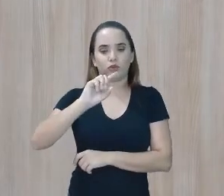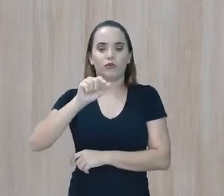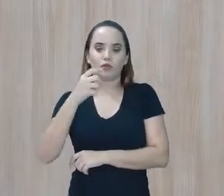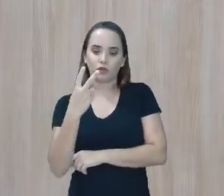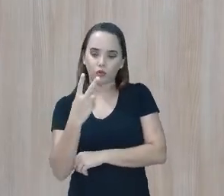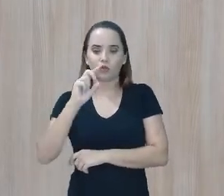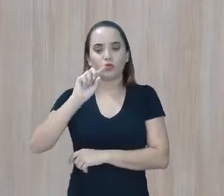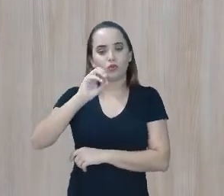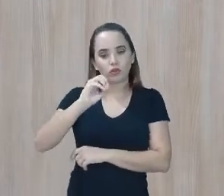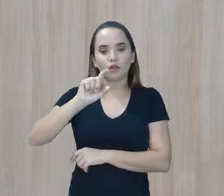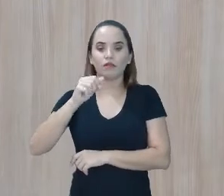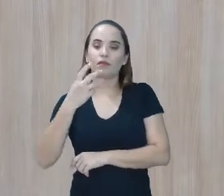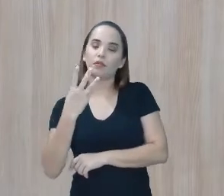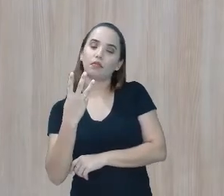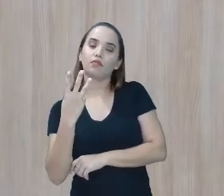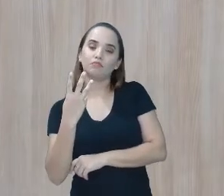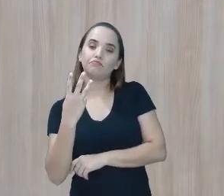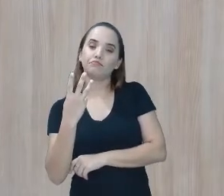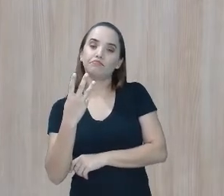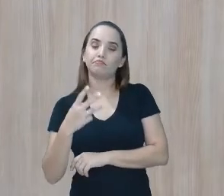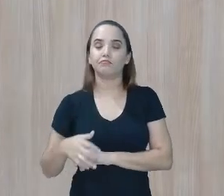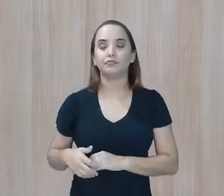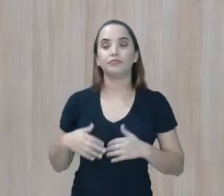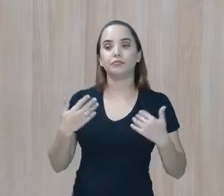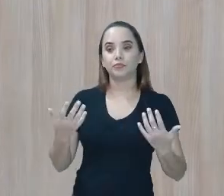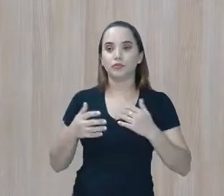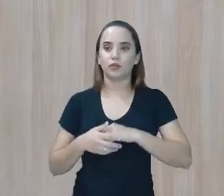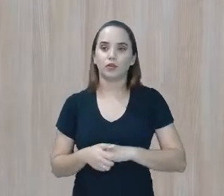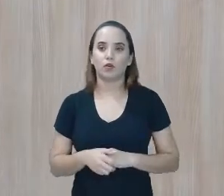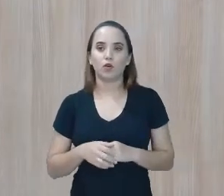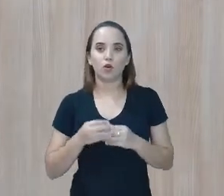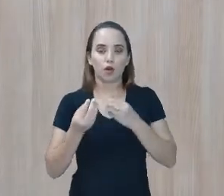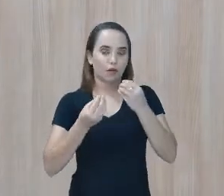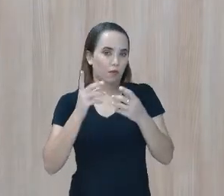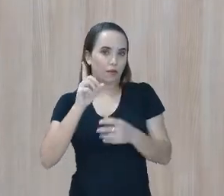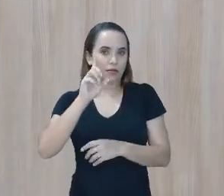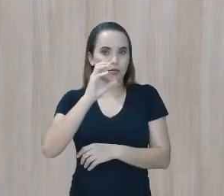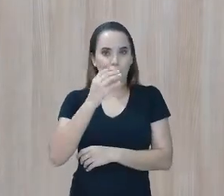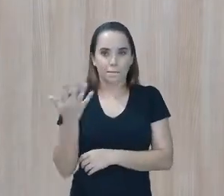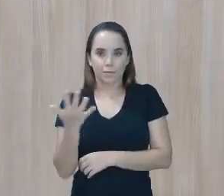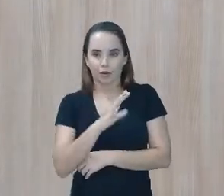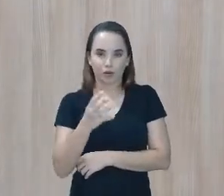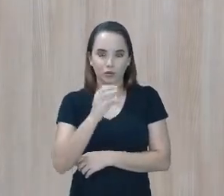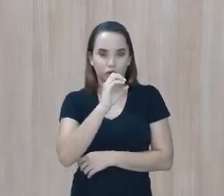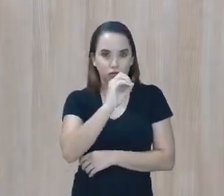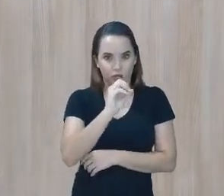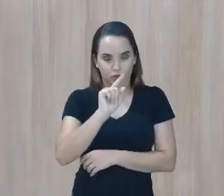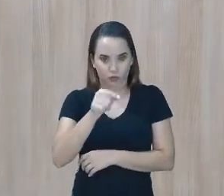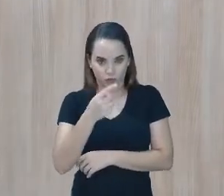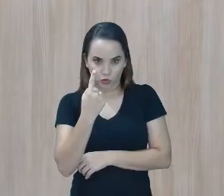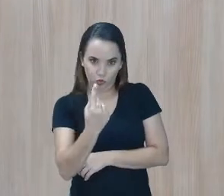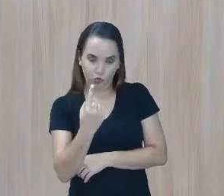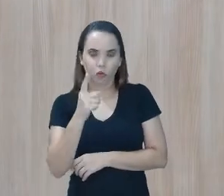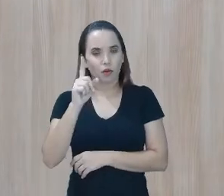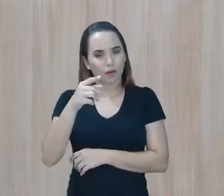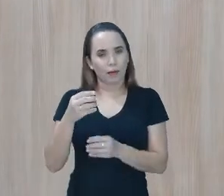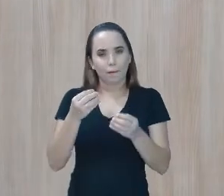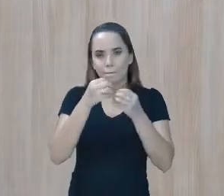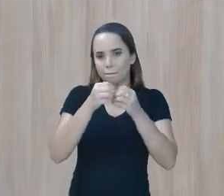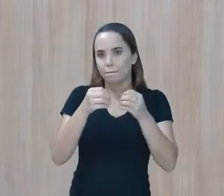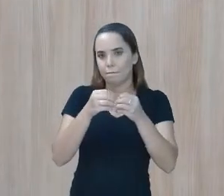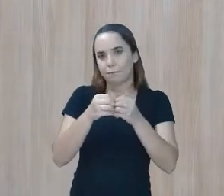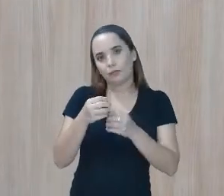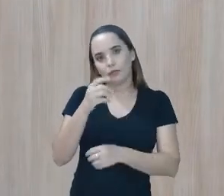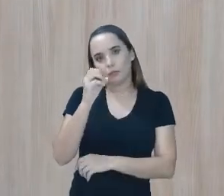0,2, 0,3. Então, como ele é mais ou menos 0,1, ele estará bem próximo do zero, tá certo? Então,